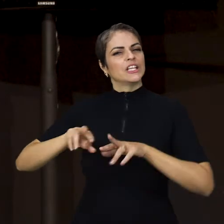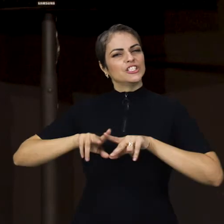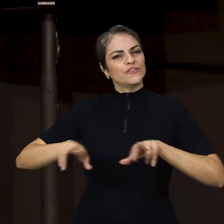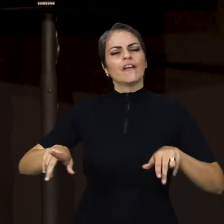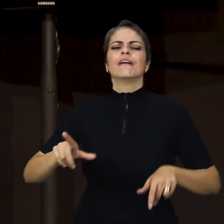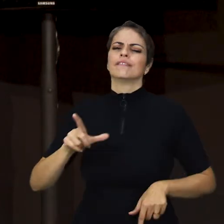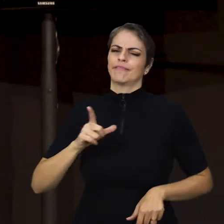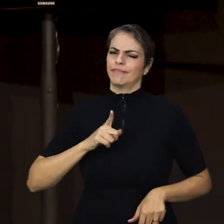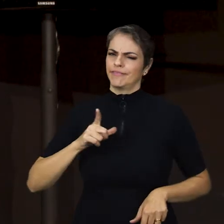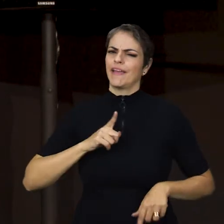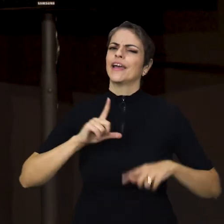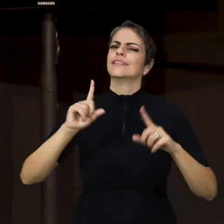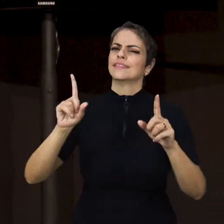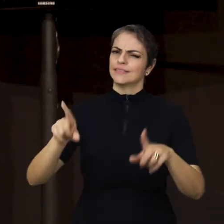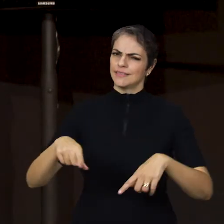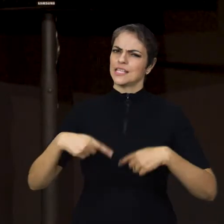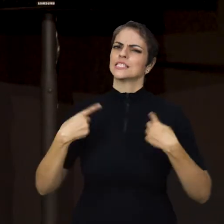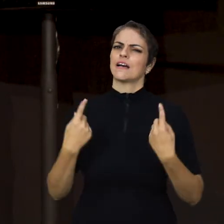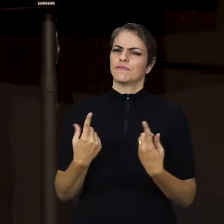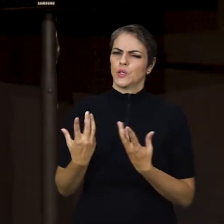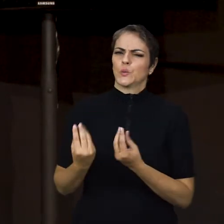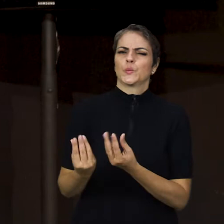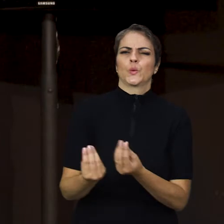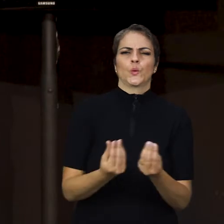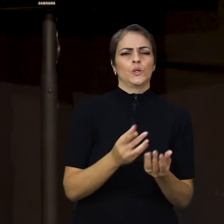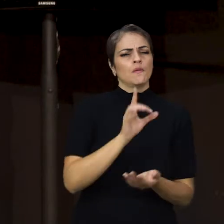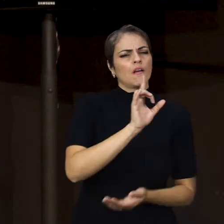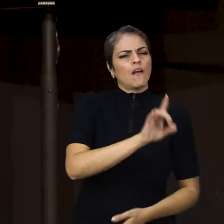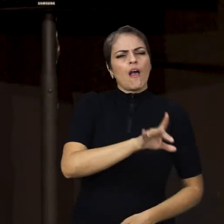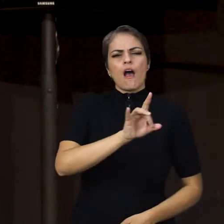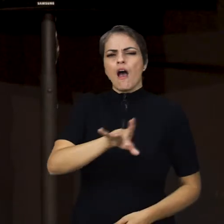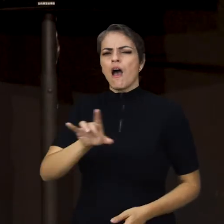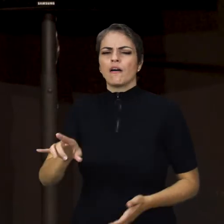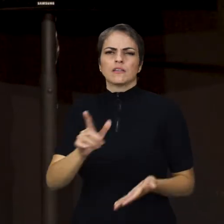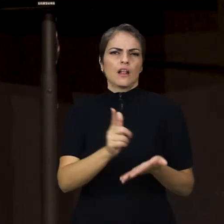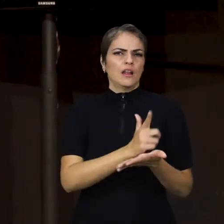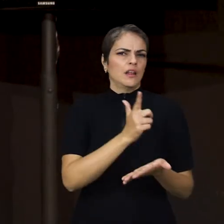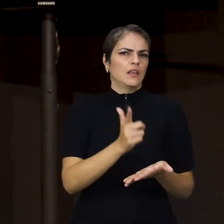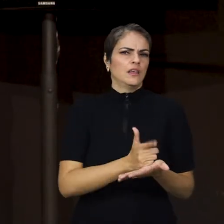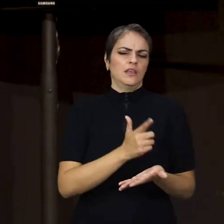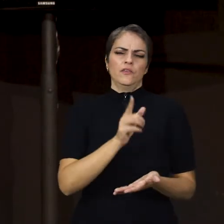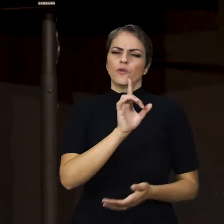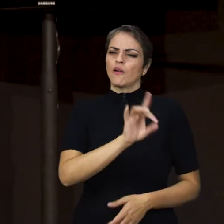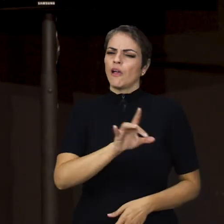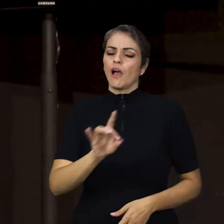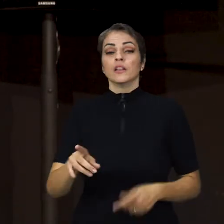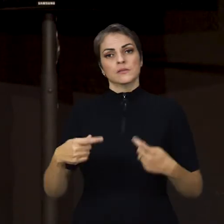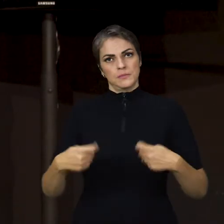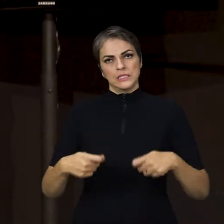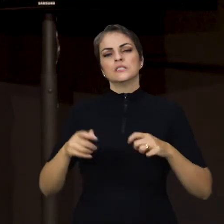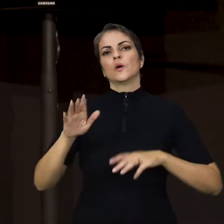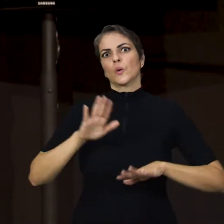desafios particulares para cada livro, para cada passagem, que nós precisamos considerar na hora de interpretar.